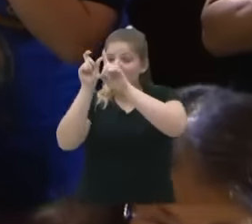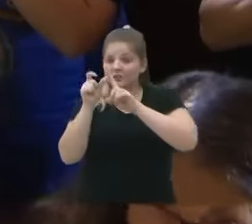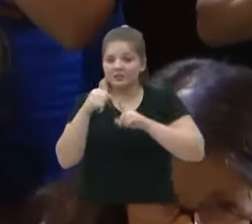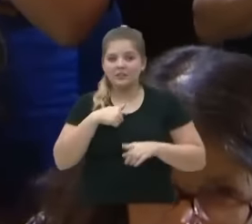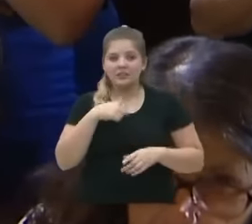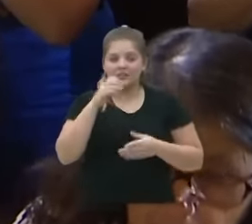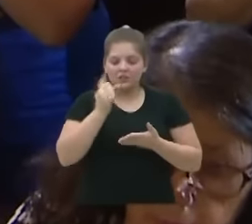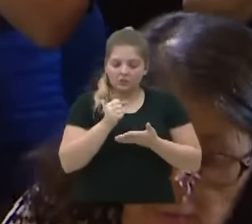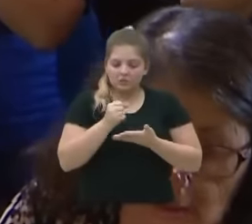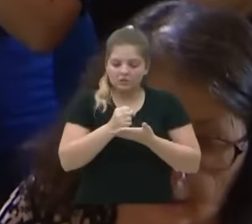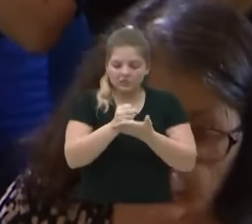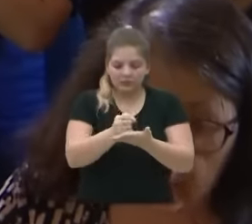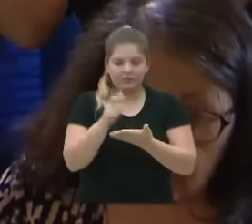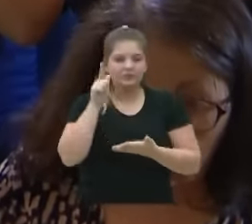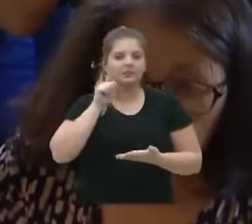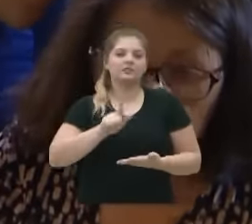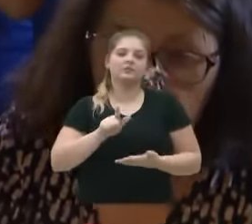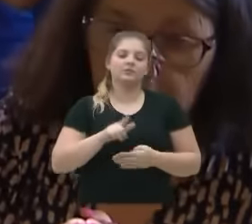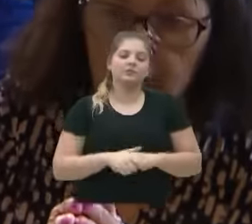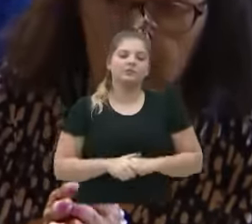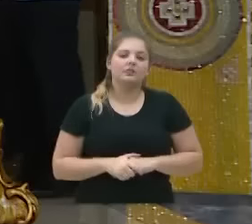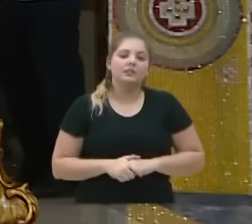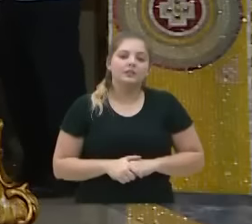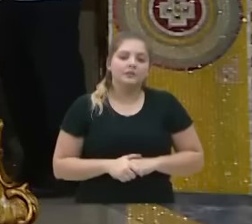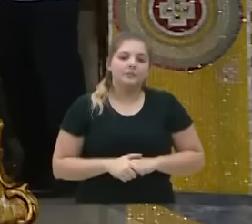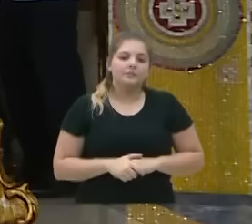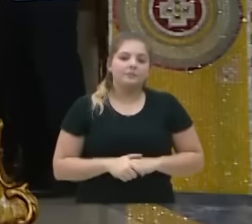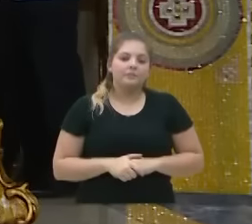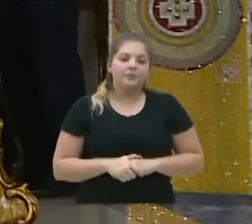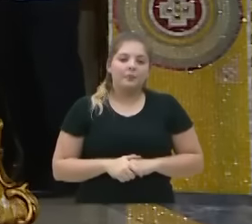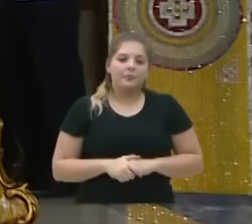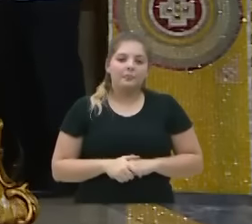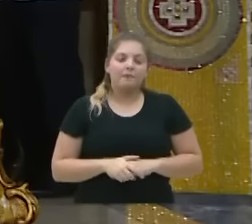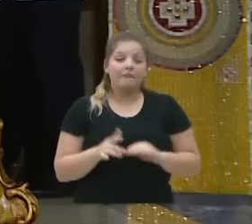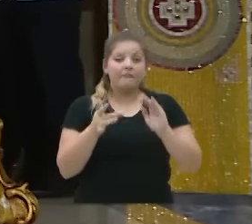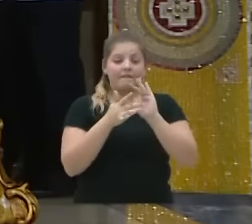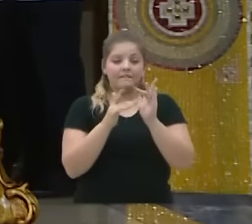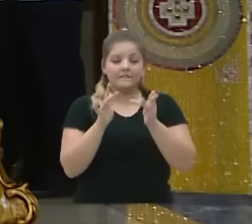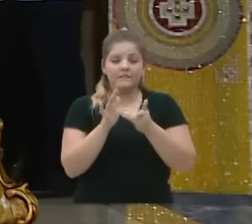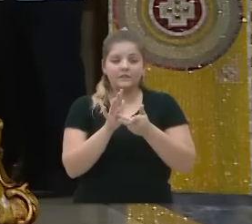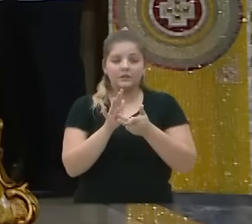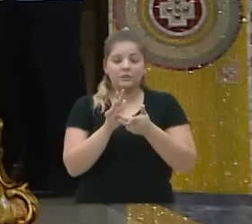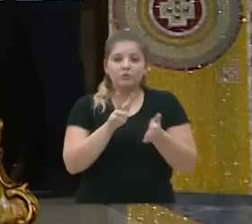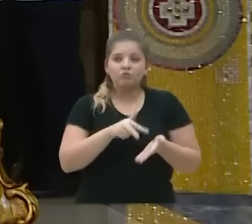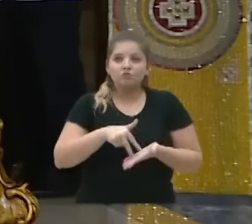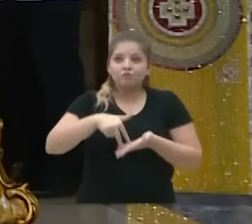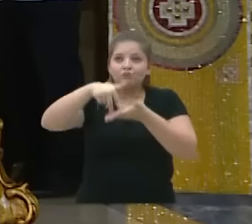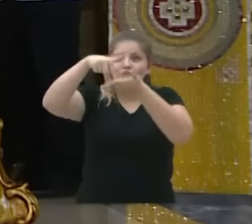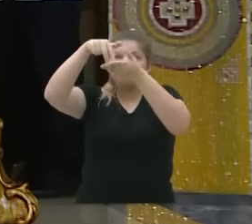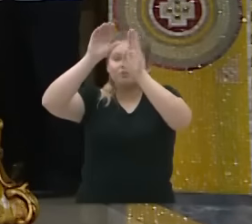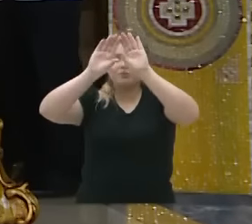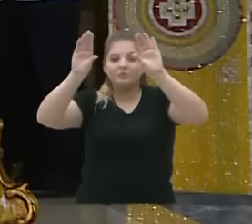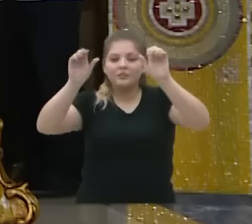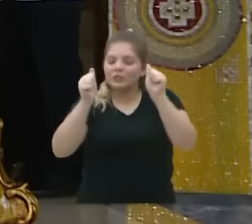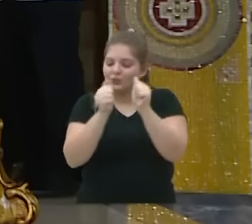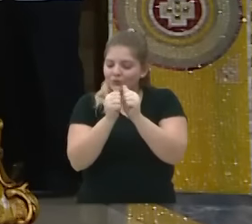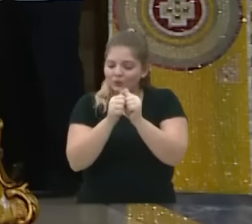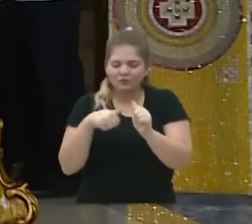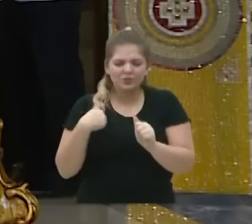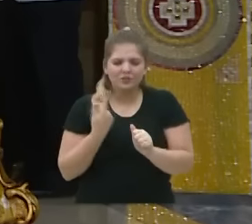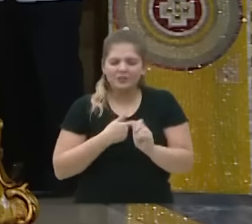mas dizei uma palavra e serei salvo. Jesus sobe aos céus, mas permanece conosco